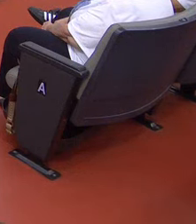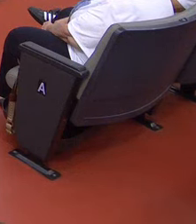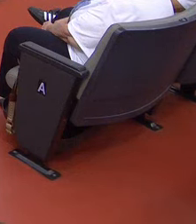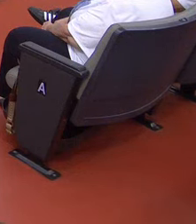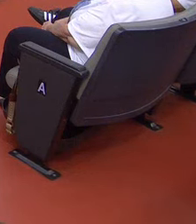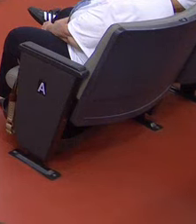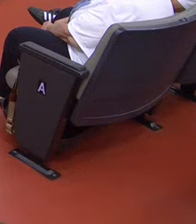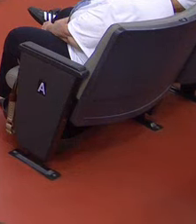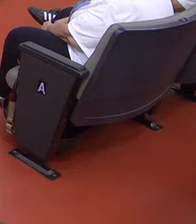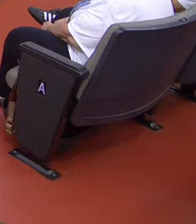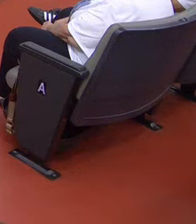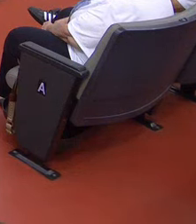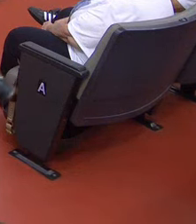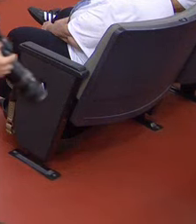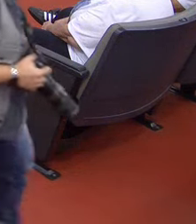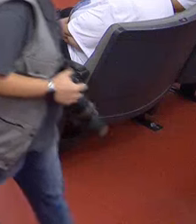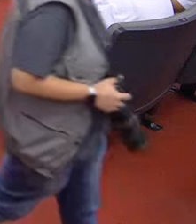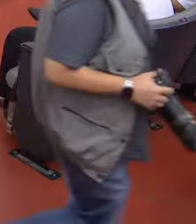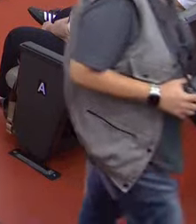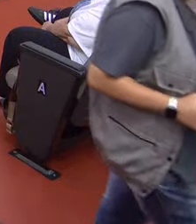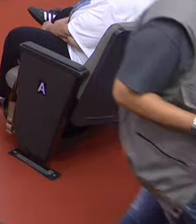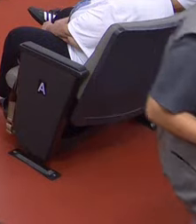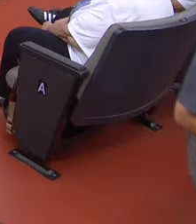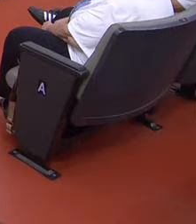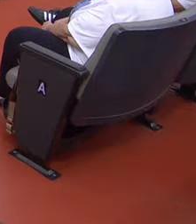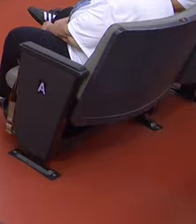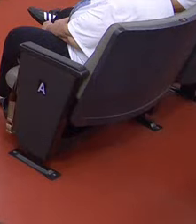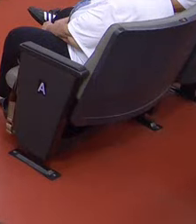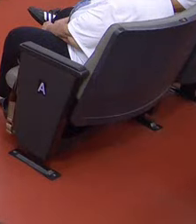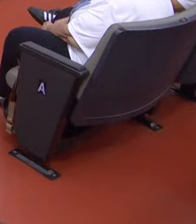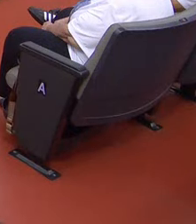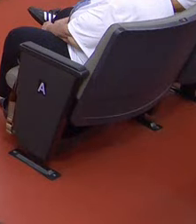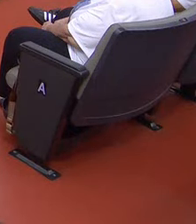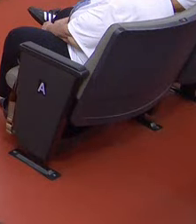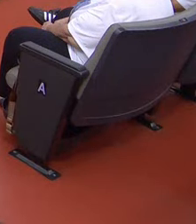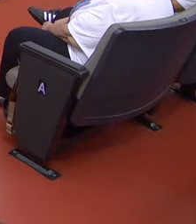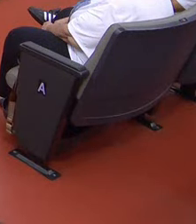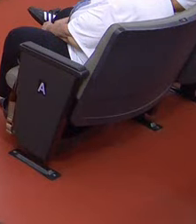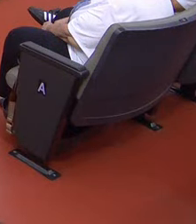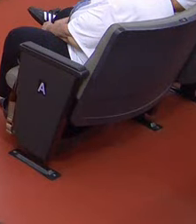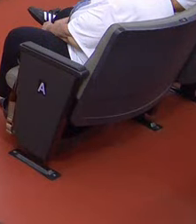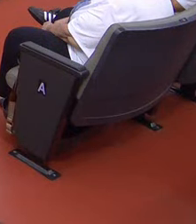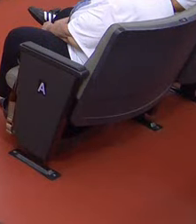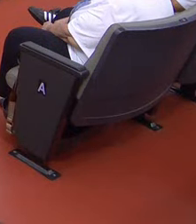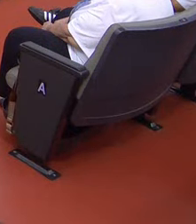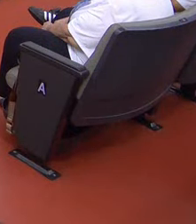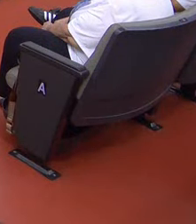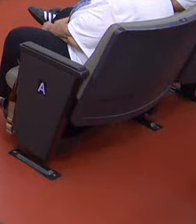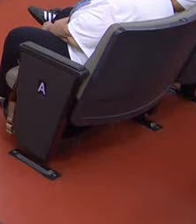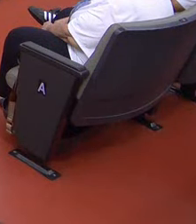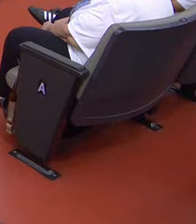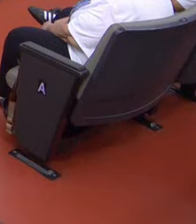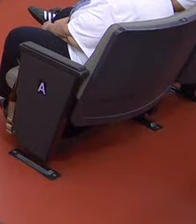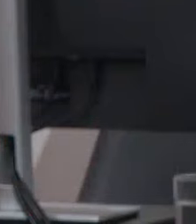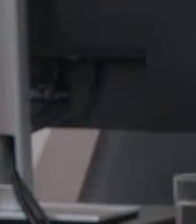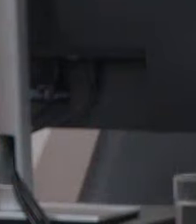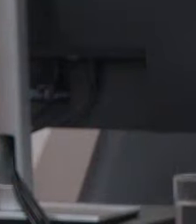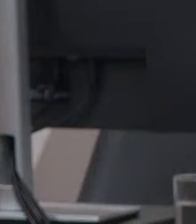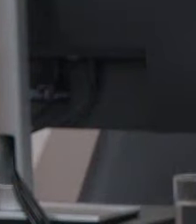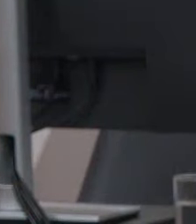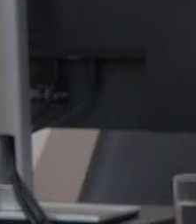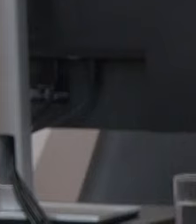Cerqueira eh gostaria de frisar aqui três pontos três aspectos importantes para esse debate